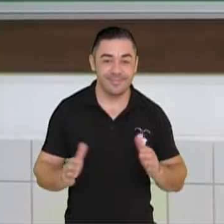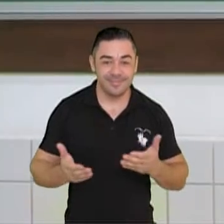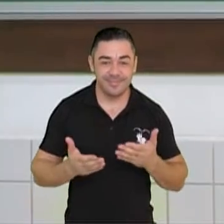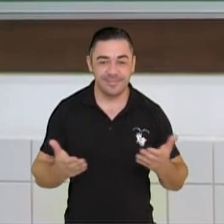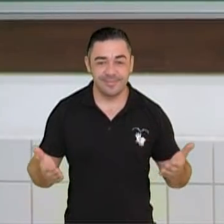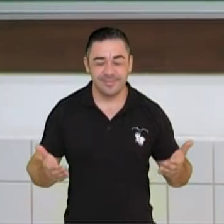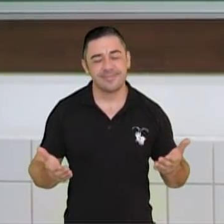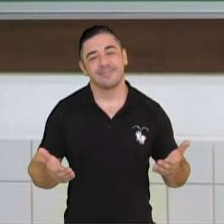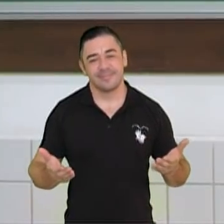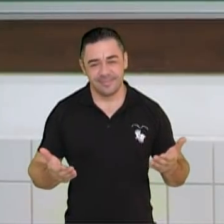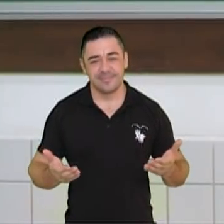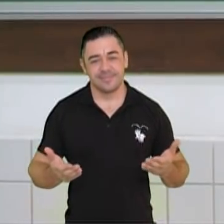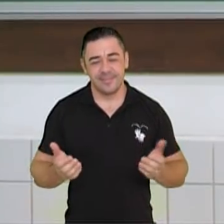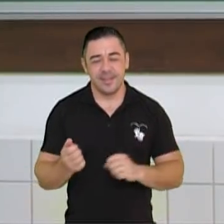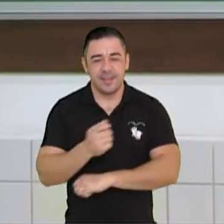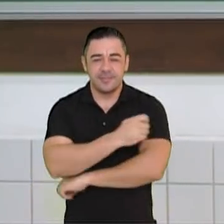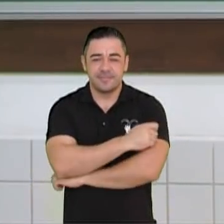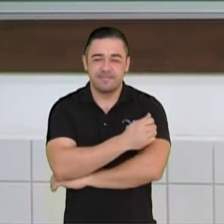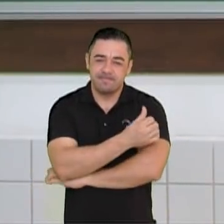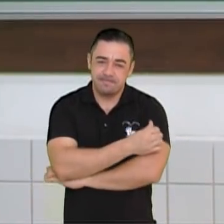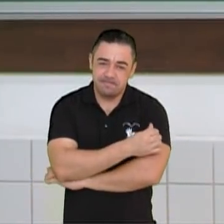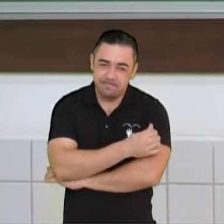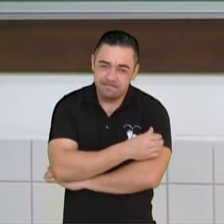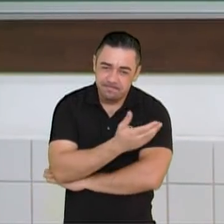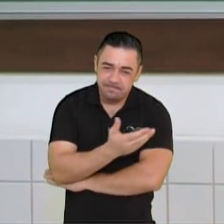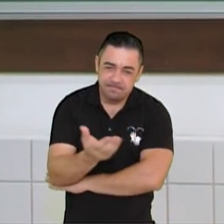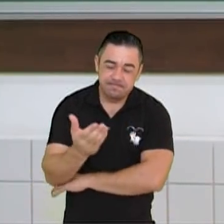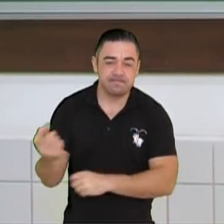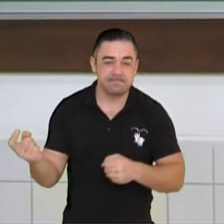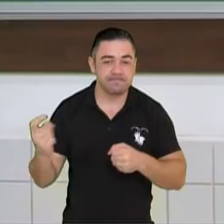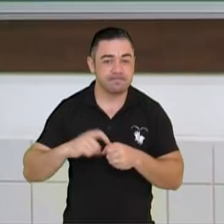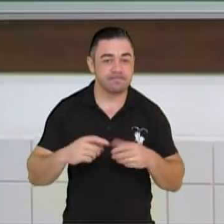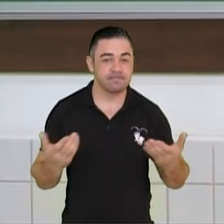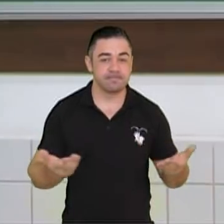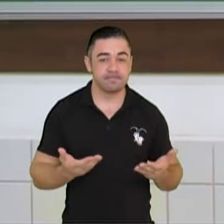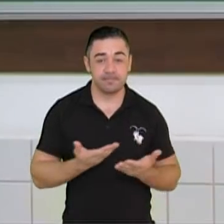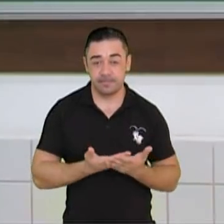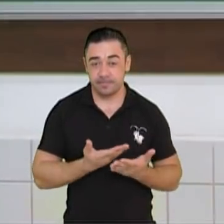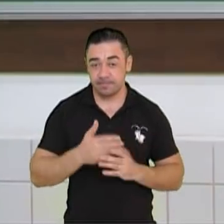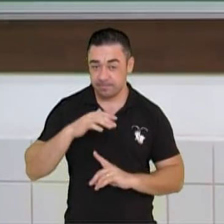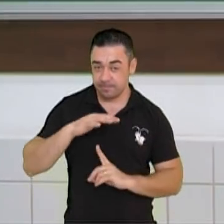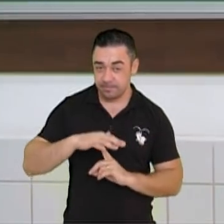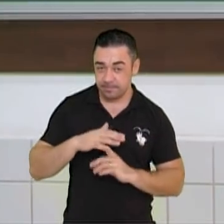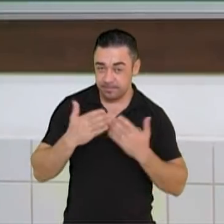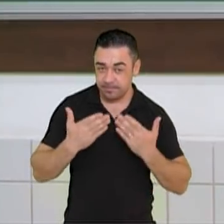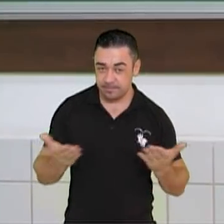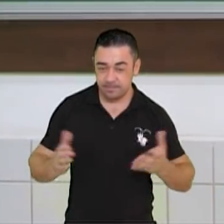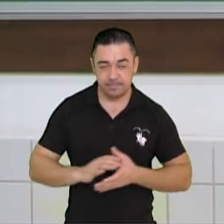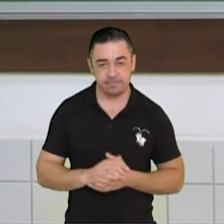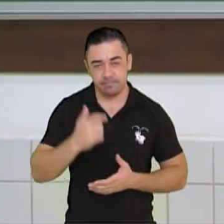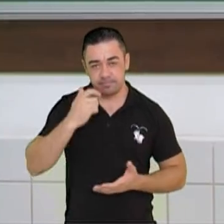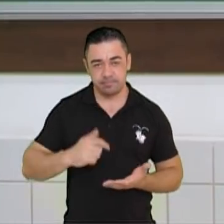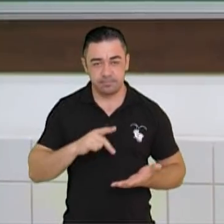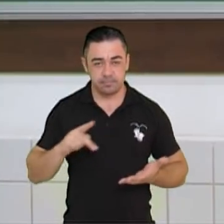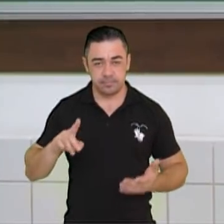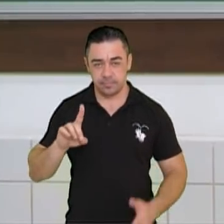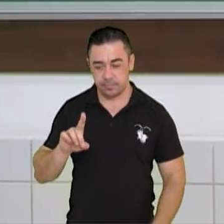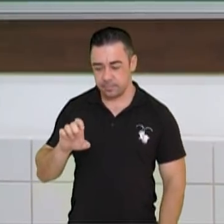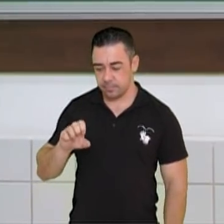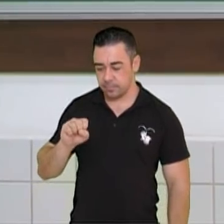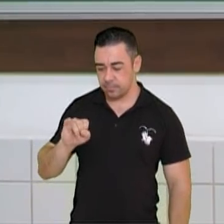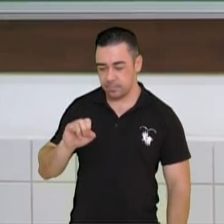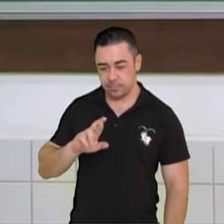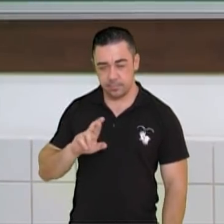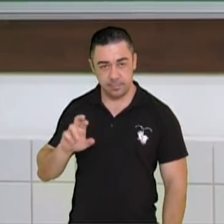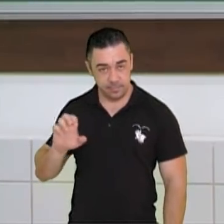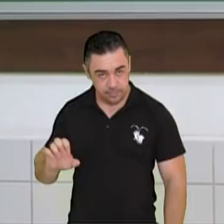aí, meus queridos do sexto ano, estamos de volta com mais um Aula Paraná. Sou a professora Desirê,